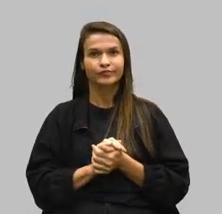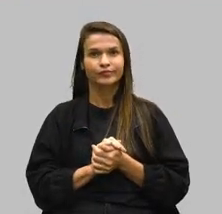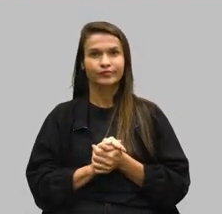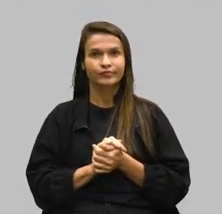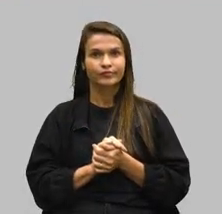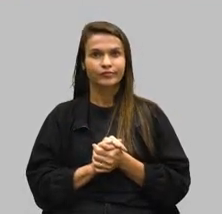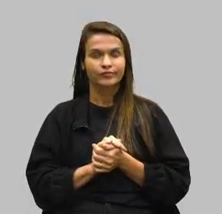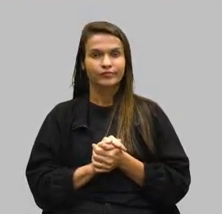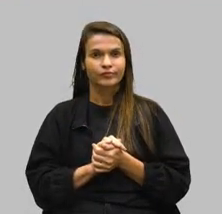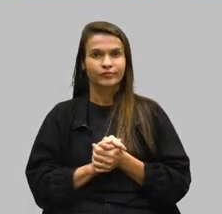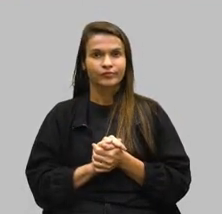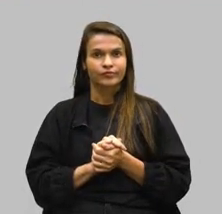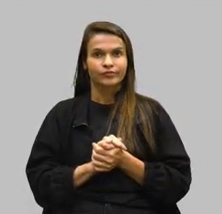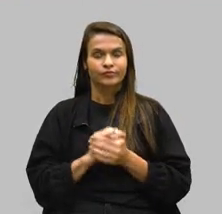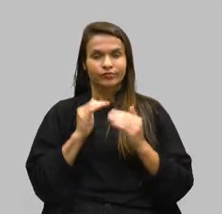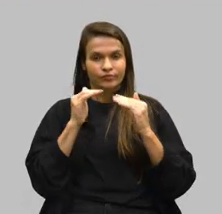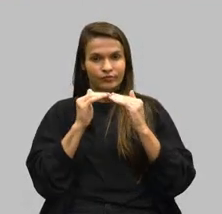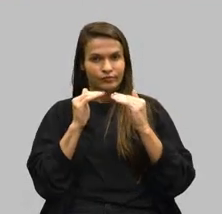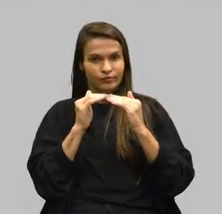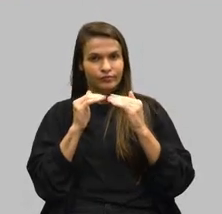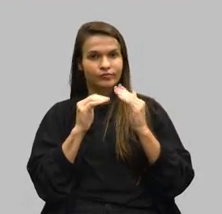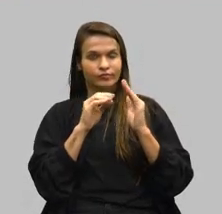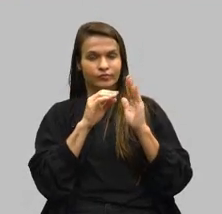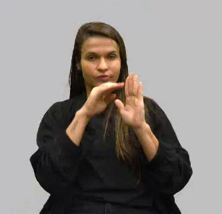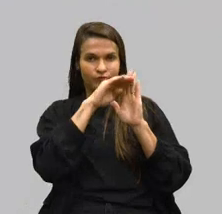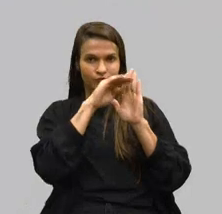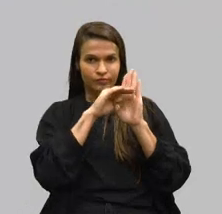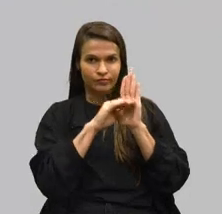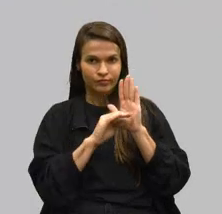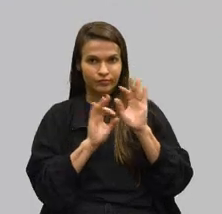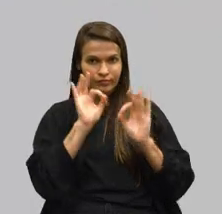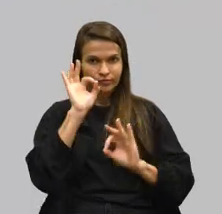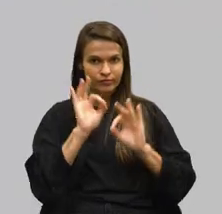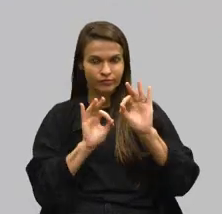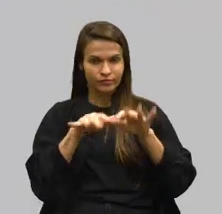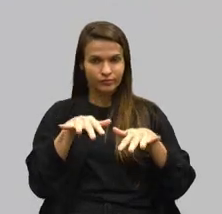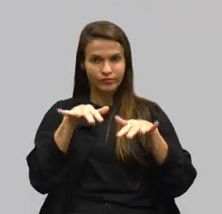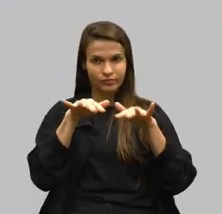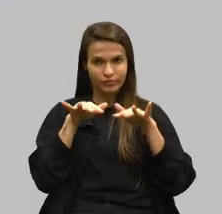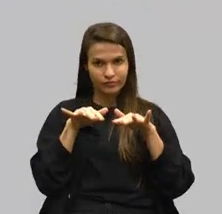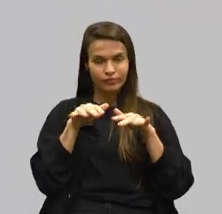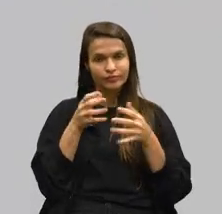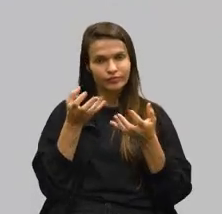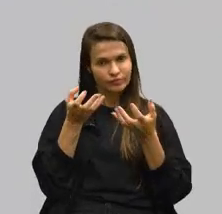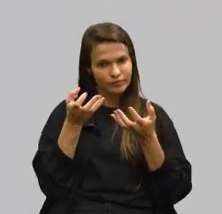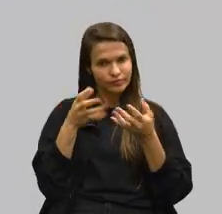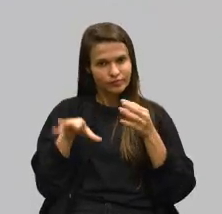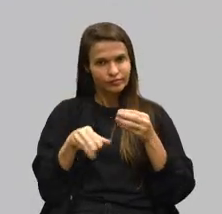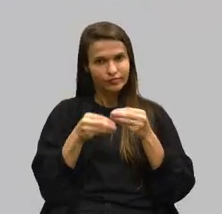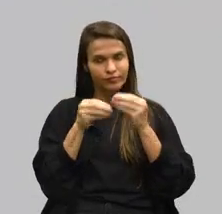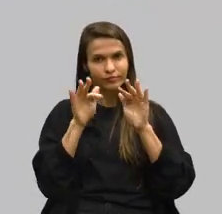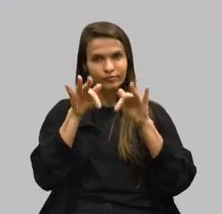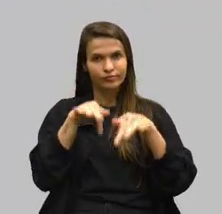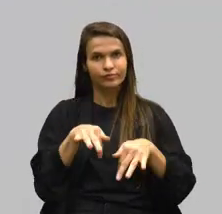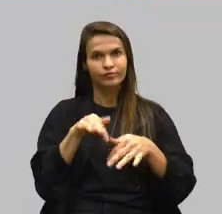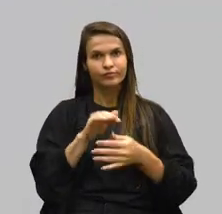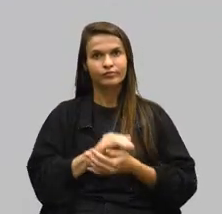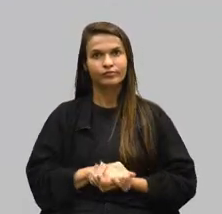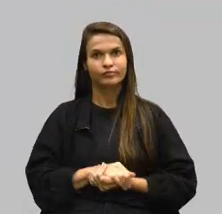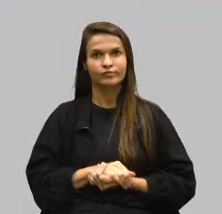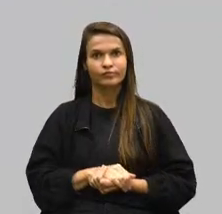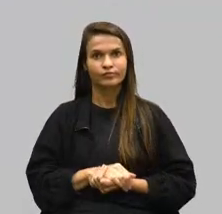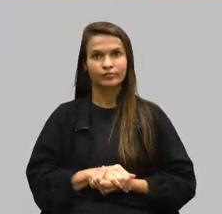com a ordem aqui a organização desta audiência sen gostaria de fazer as considerações finais